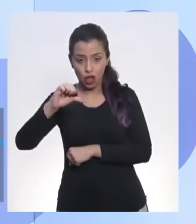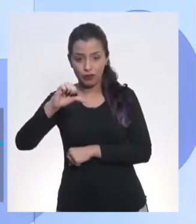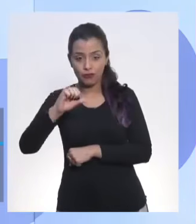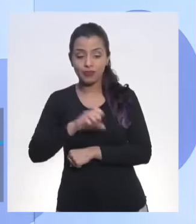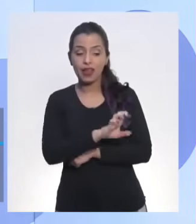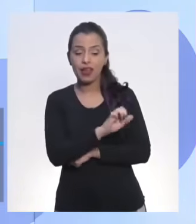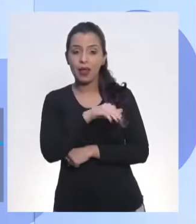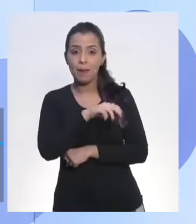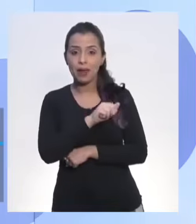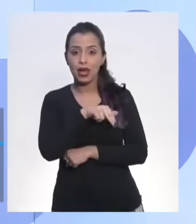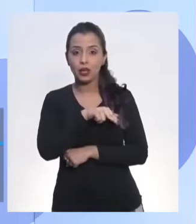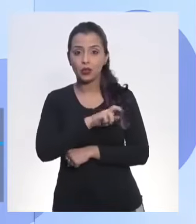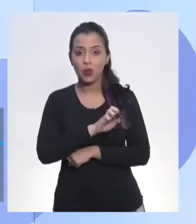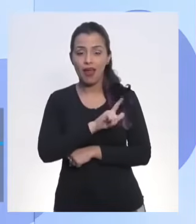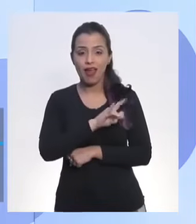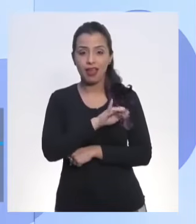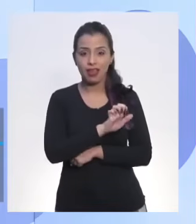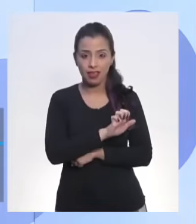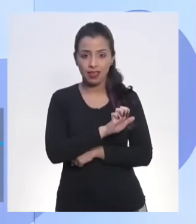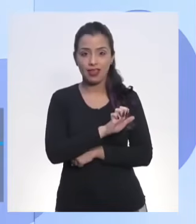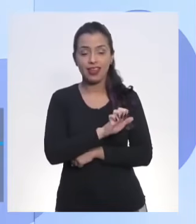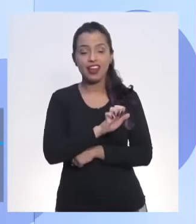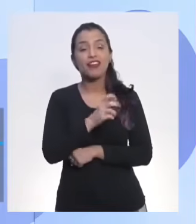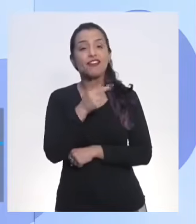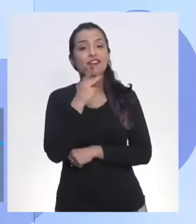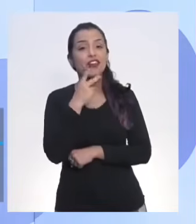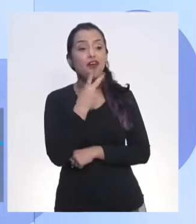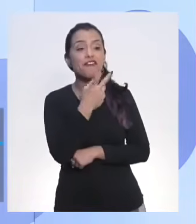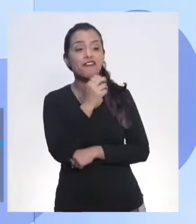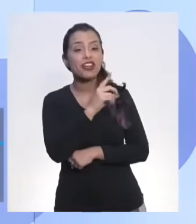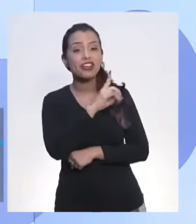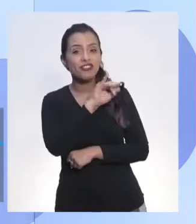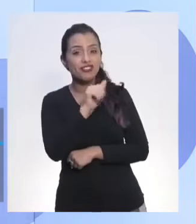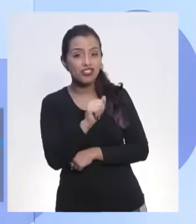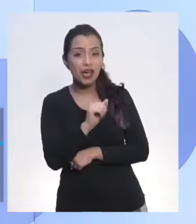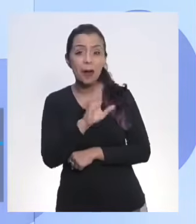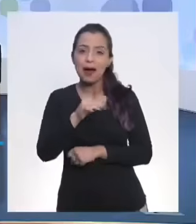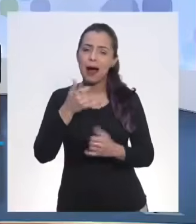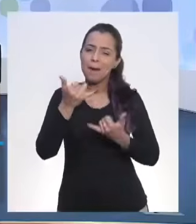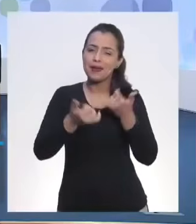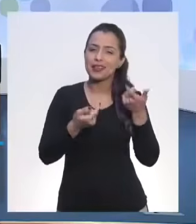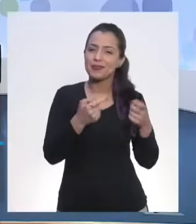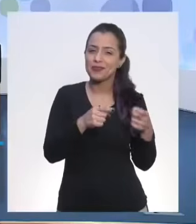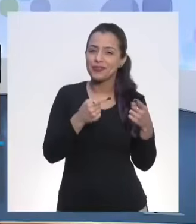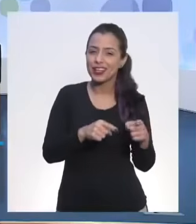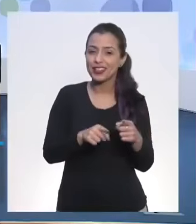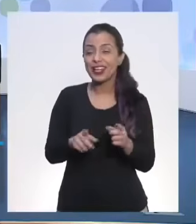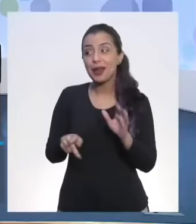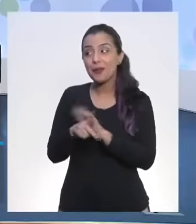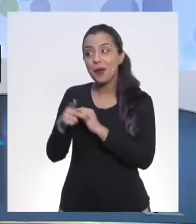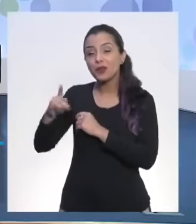Aí eu brinquei que essa daí é a quantidade de dias que o Jonas demoraria para sair por conta da história do almoço.